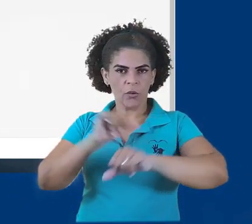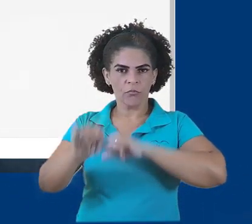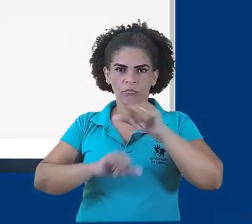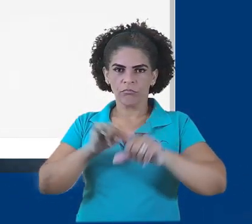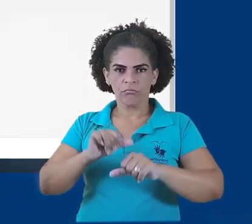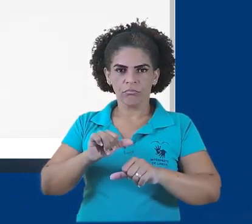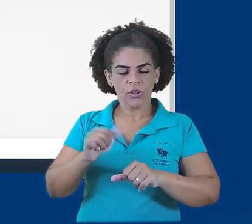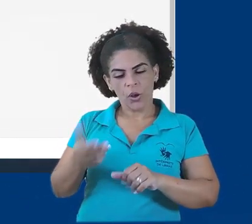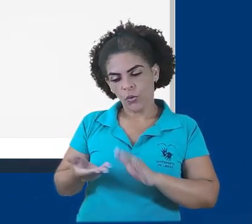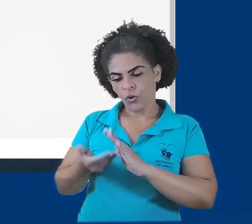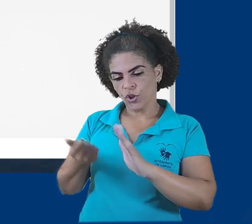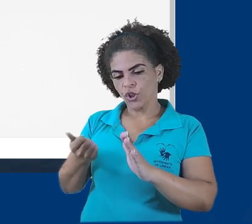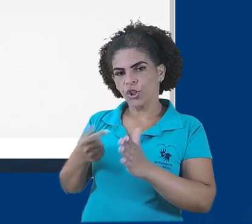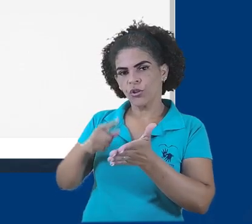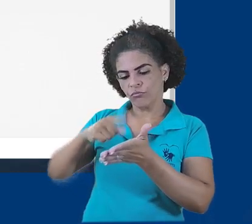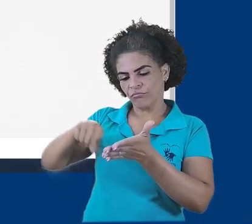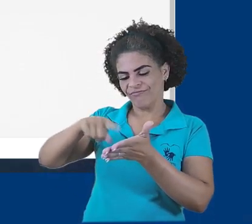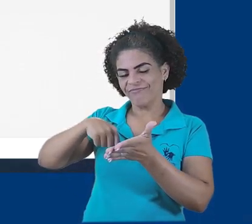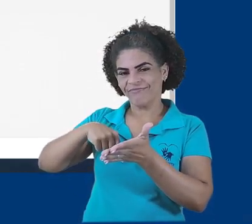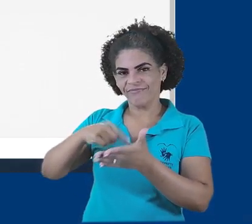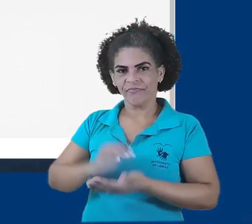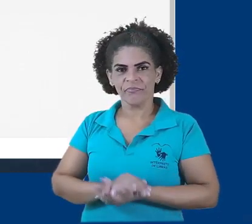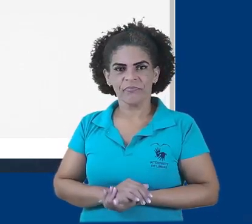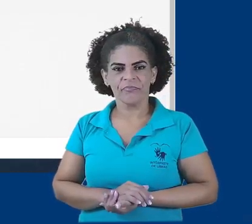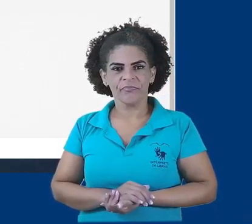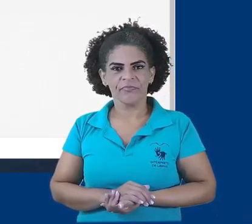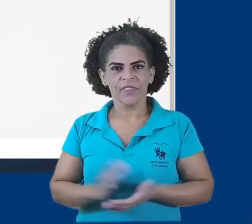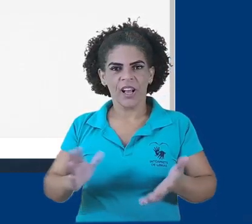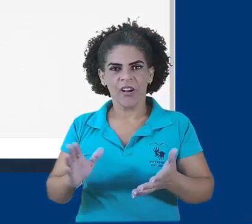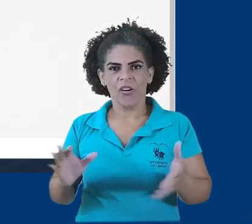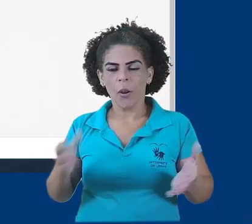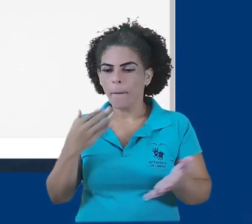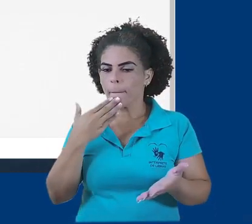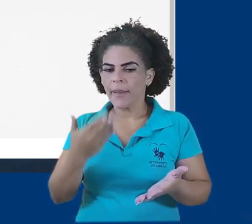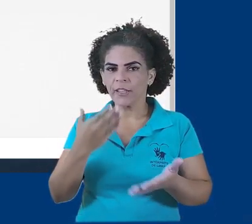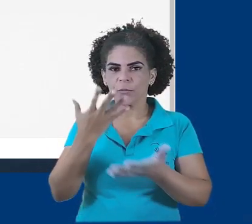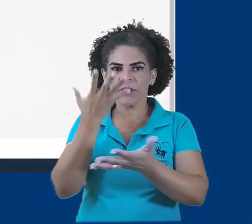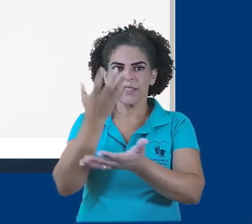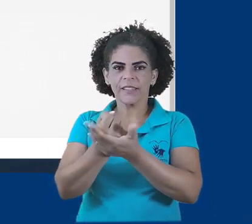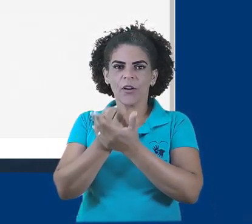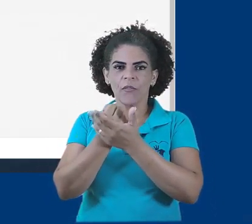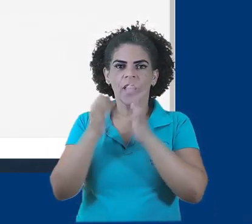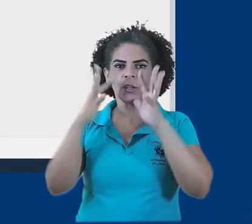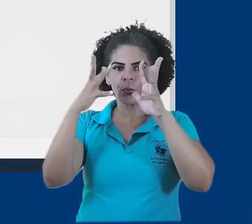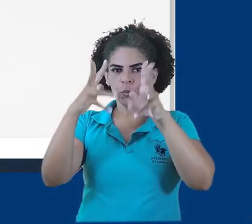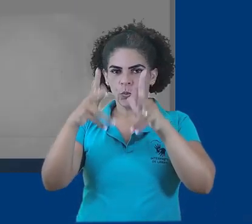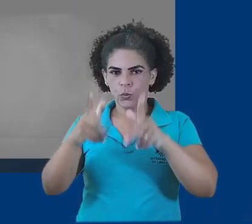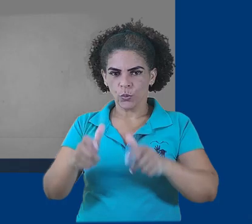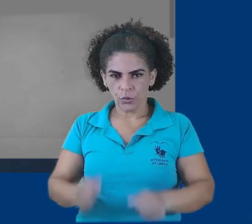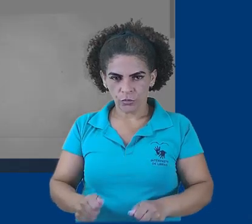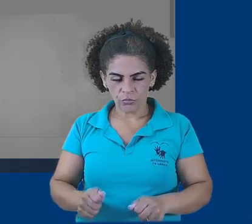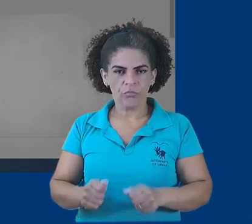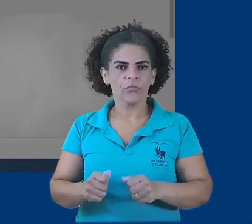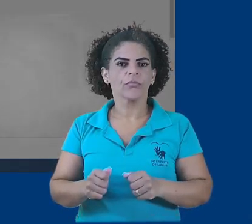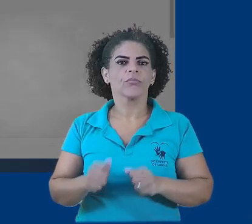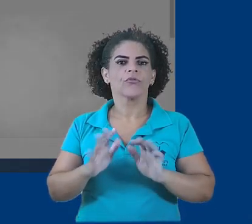não quero notificar O estudante então eu desmarco essa caixa de seleção um passo para salvar as